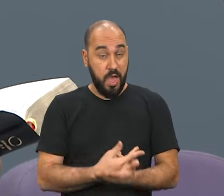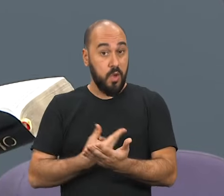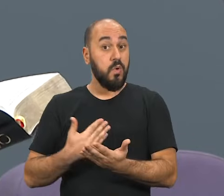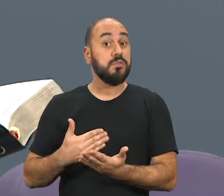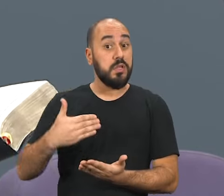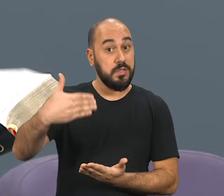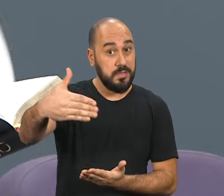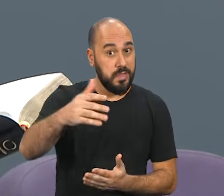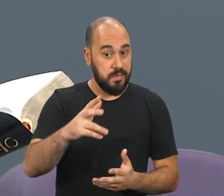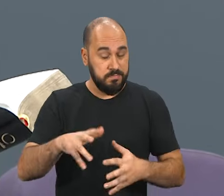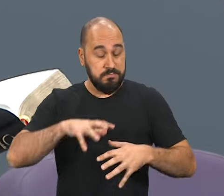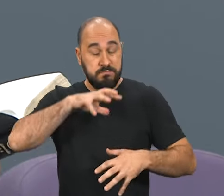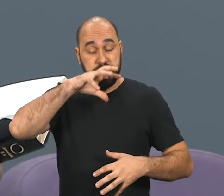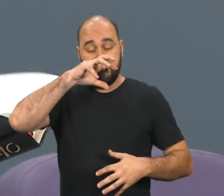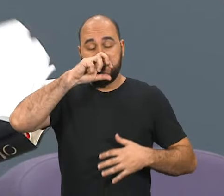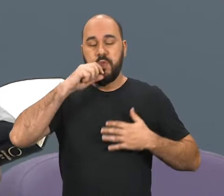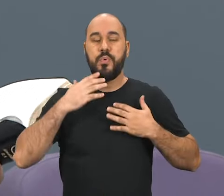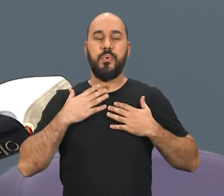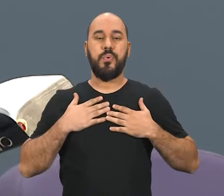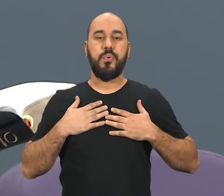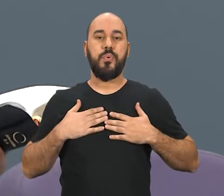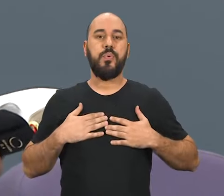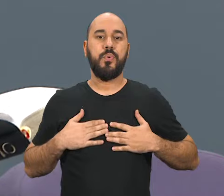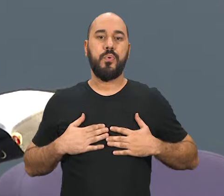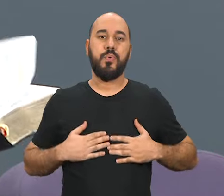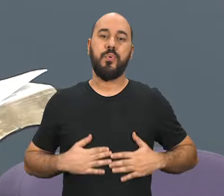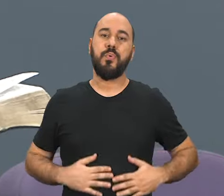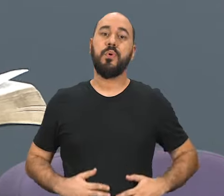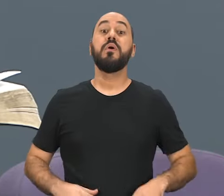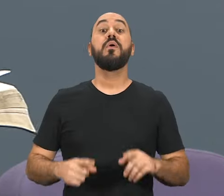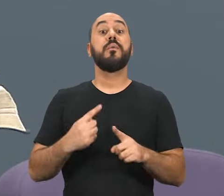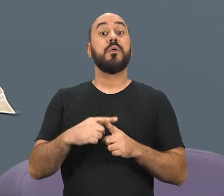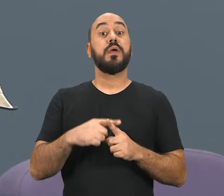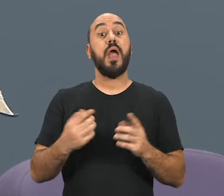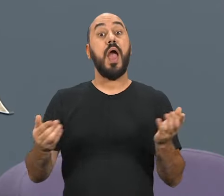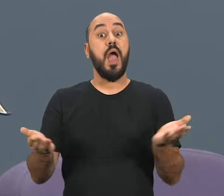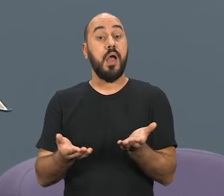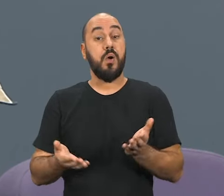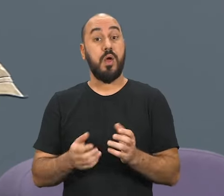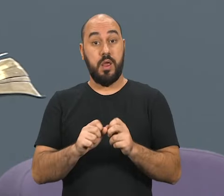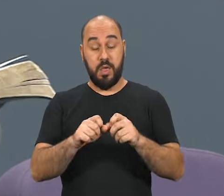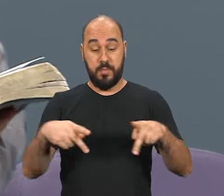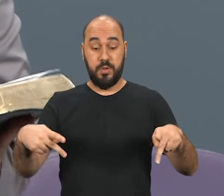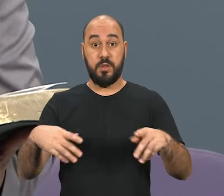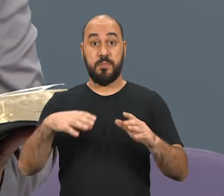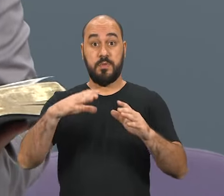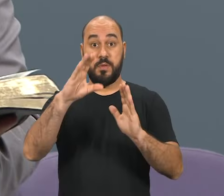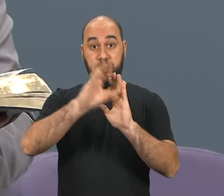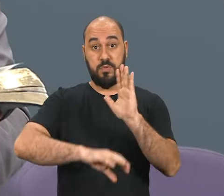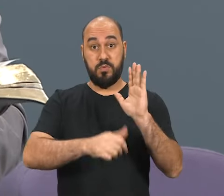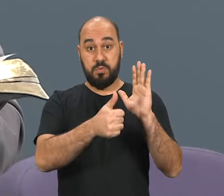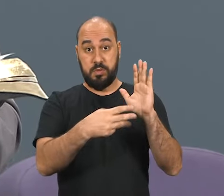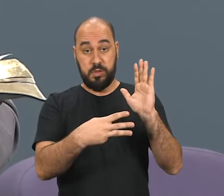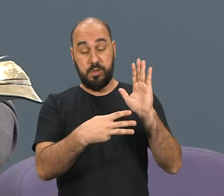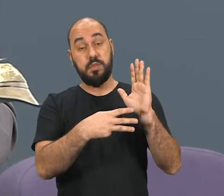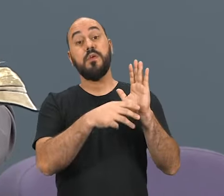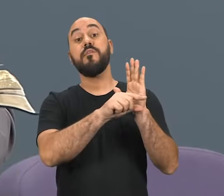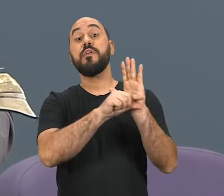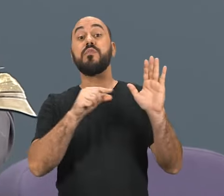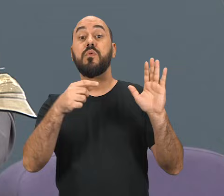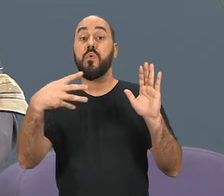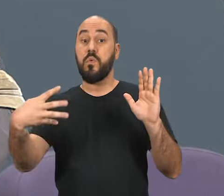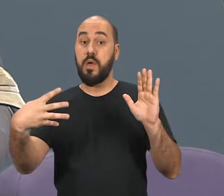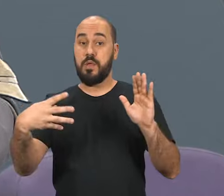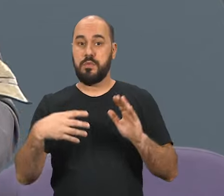sofá, respira fundo, meu amigo e minha amiga, porque agora eu vou lhe mostrar Apocalipse 13, versículo